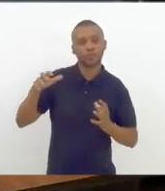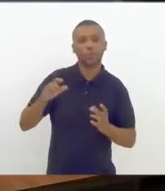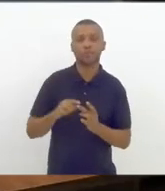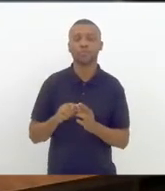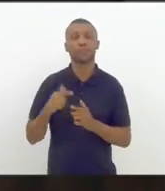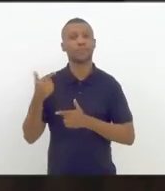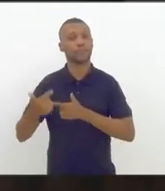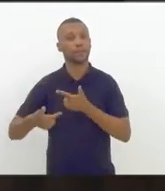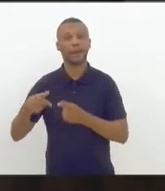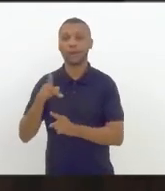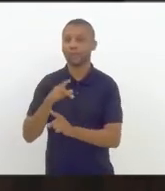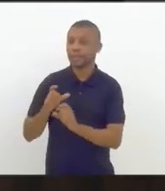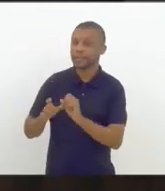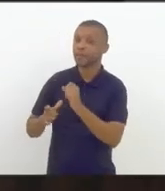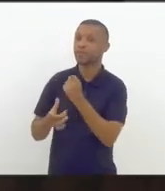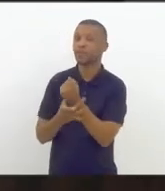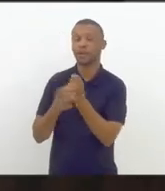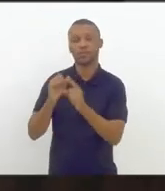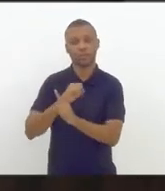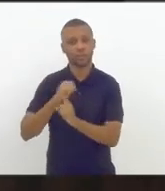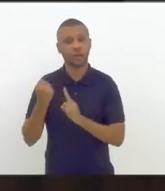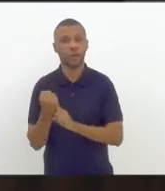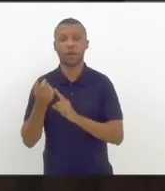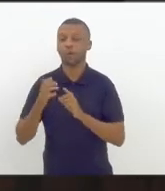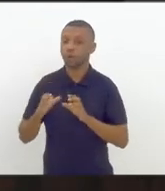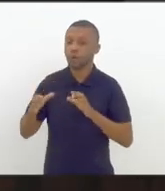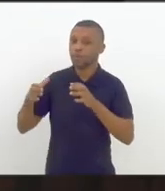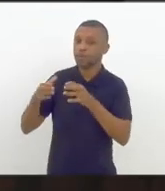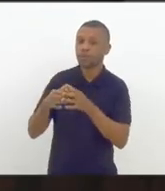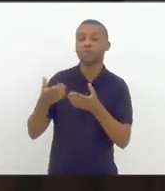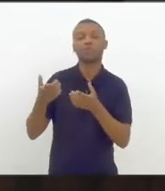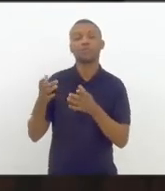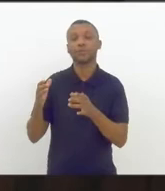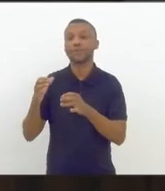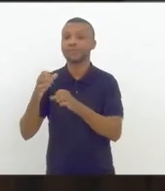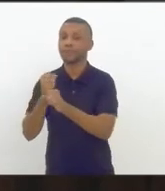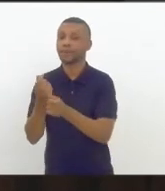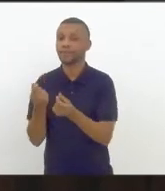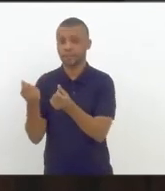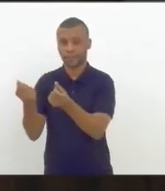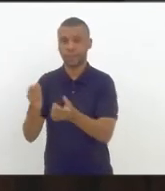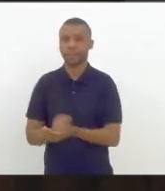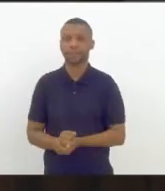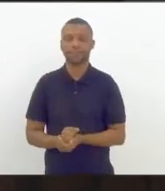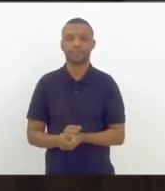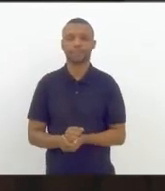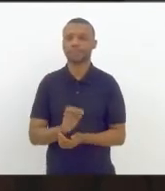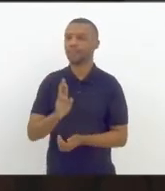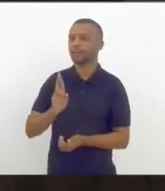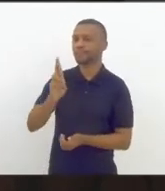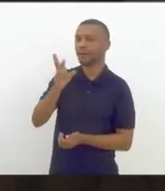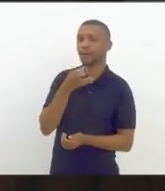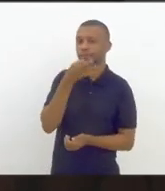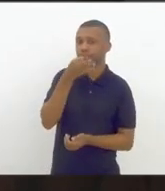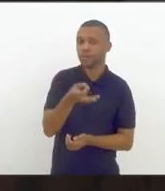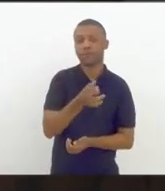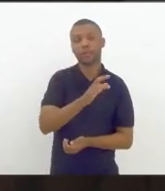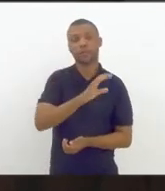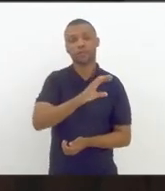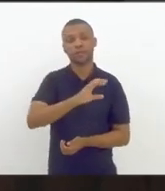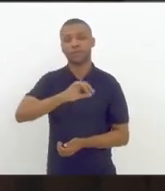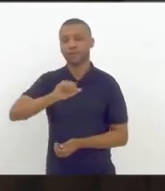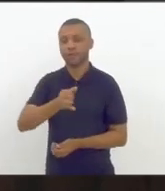Social, de Economia e do Comércio e de Orçamento, Finanças, Fiscalização Financeira e Controle. Para emitir parecer pela Comissão de Constituição e Justiça,